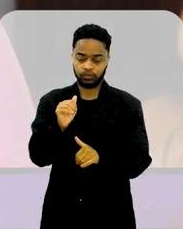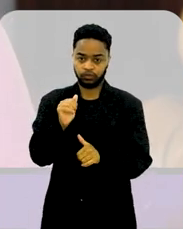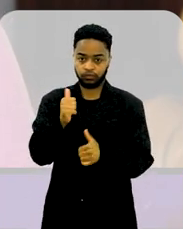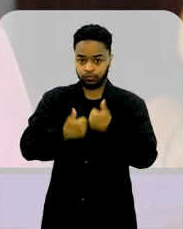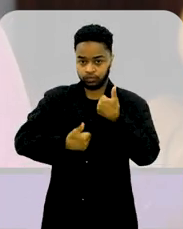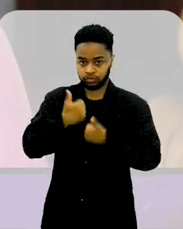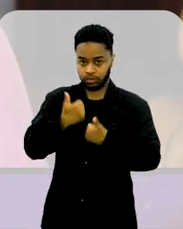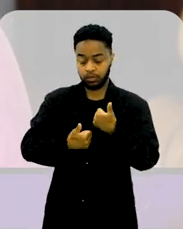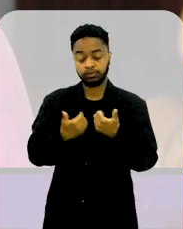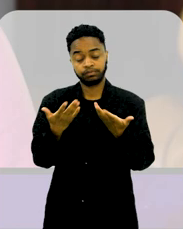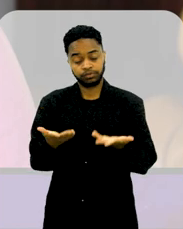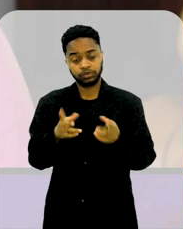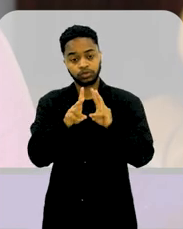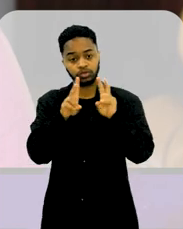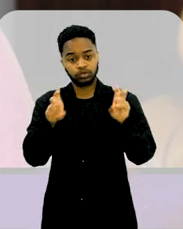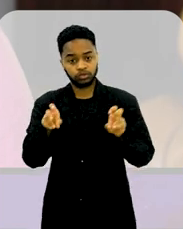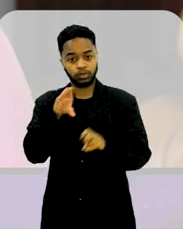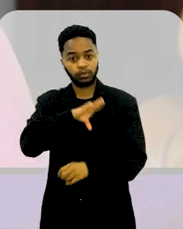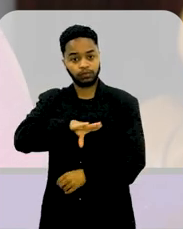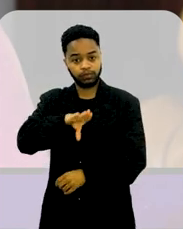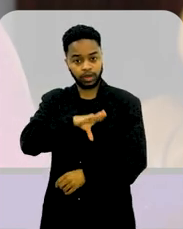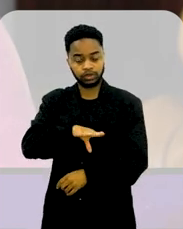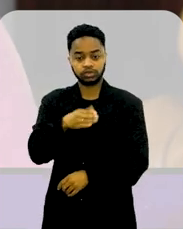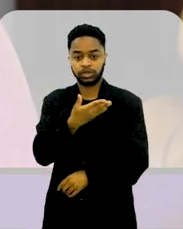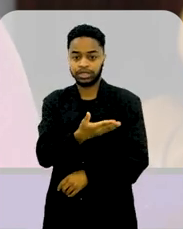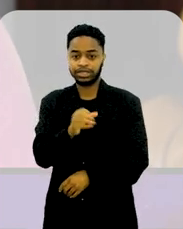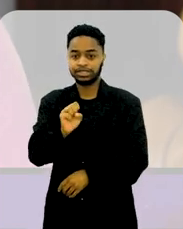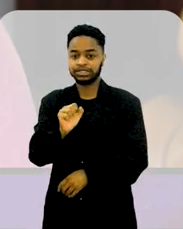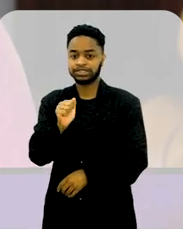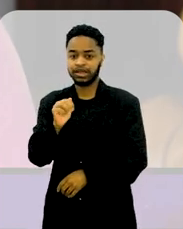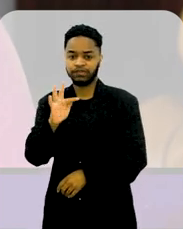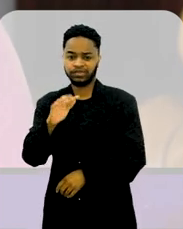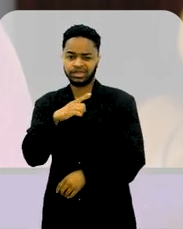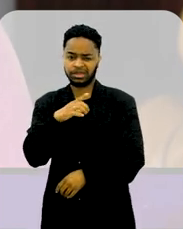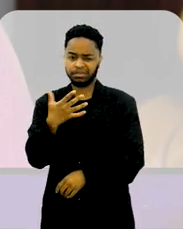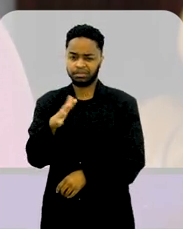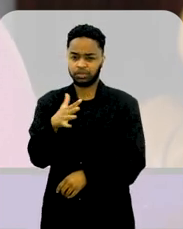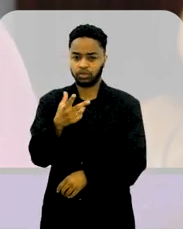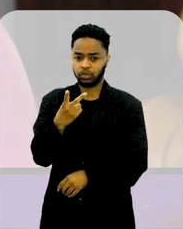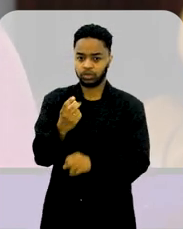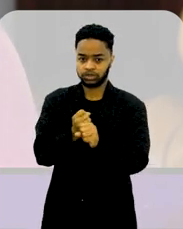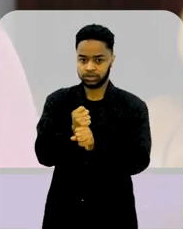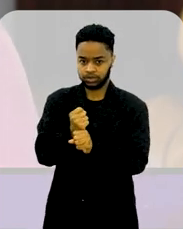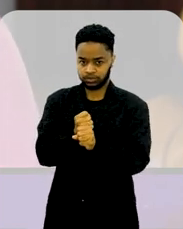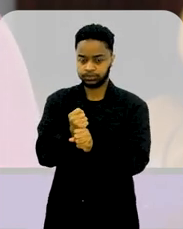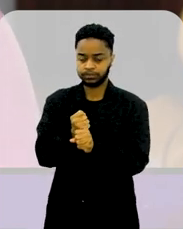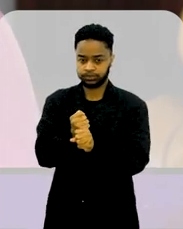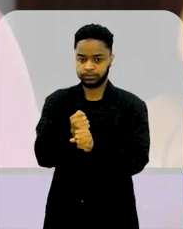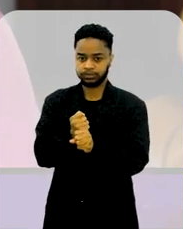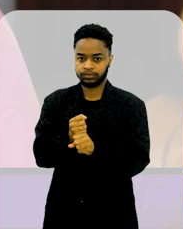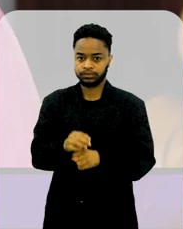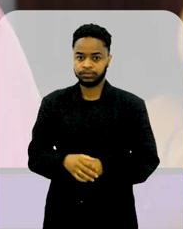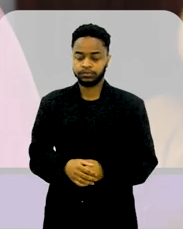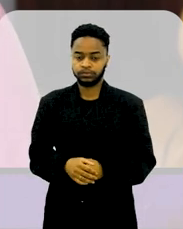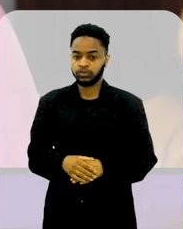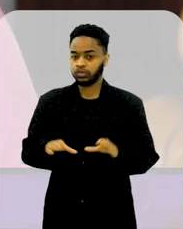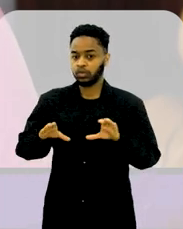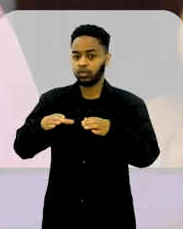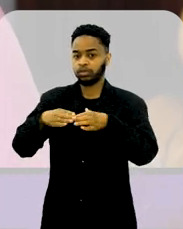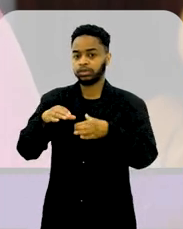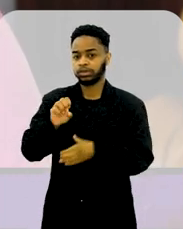Vasco eh esta saf já tem praticamente aí 2 anos 2 anos e meio no Clube de São